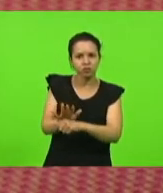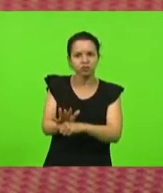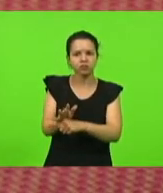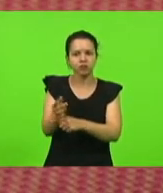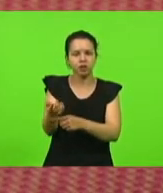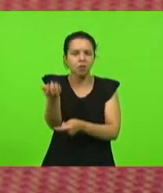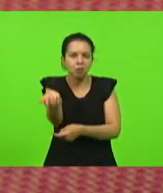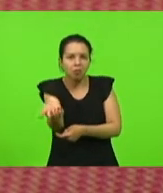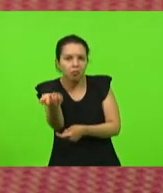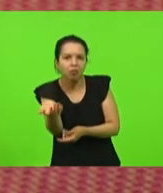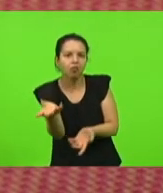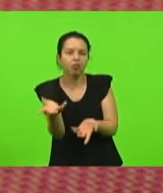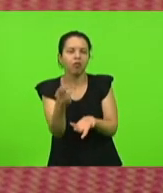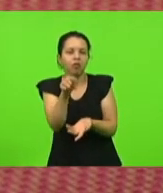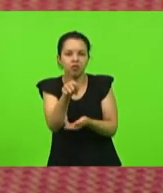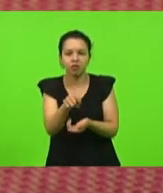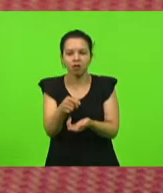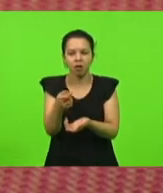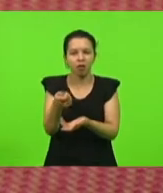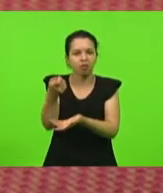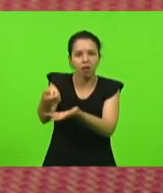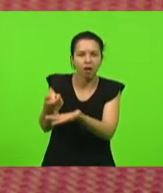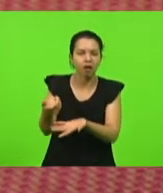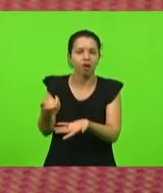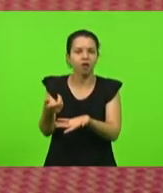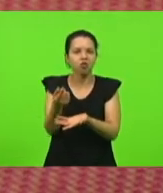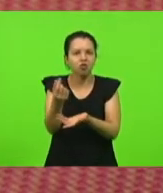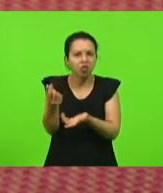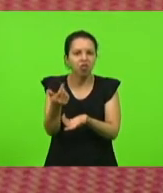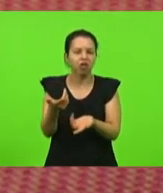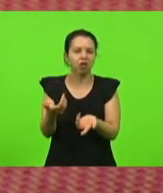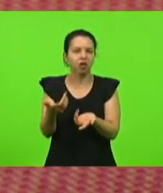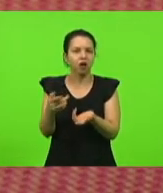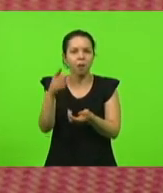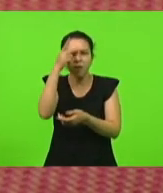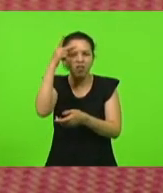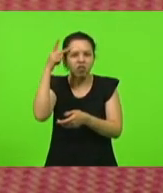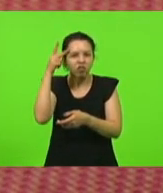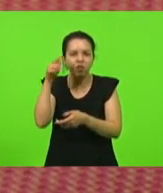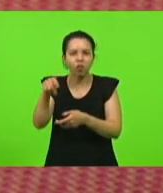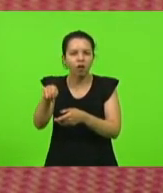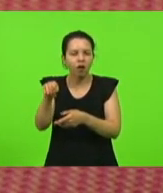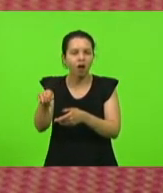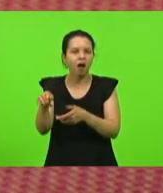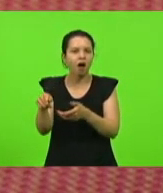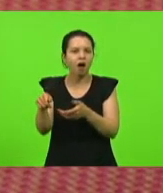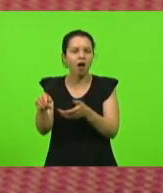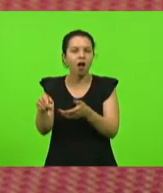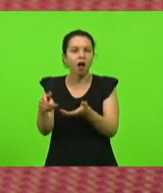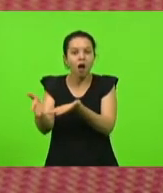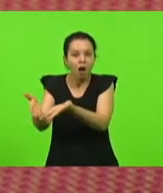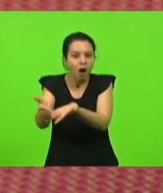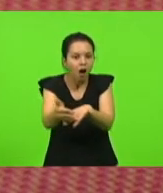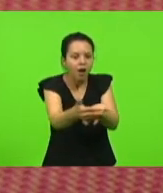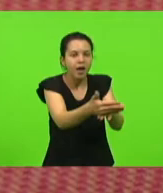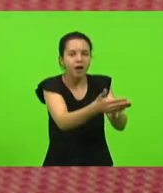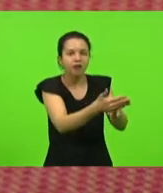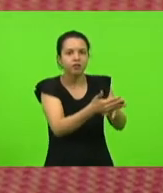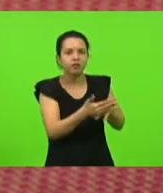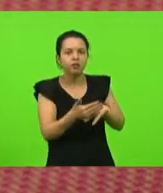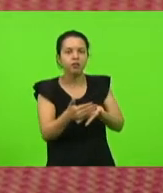deputado Kennedy, essas pessoas nas esquinas, segundo o levantamento, chegam a arrecadar